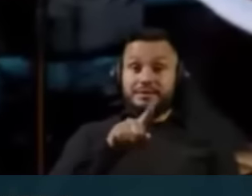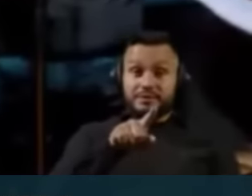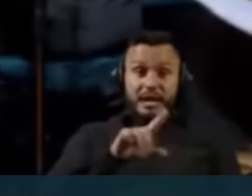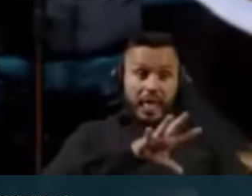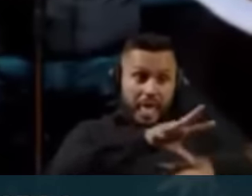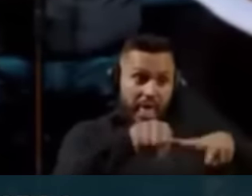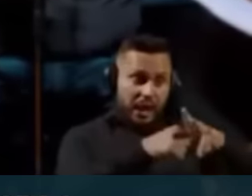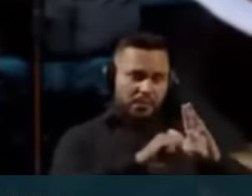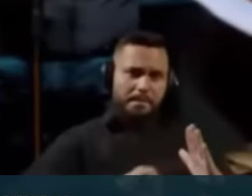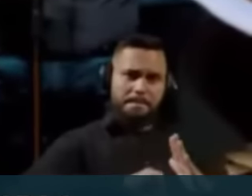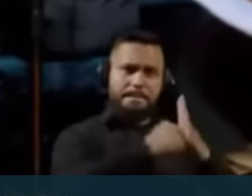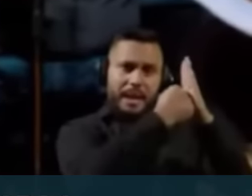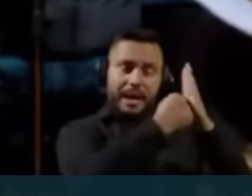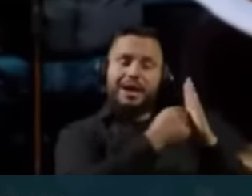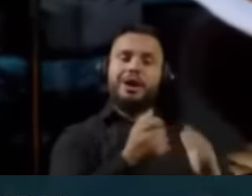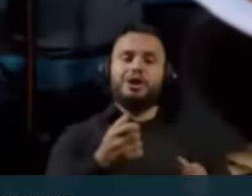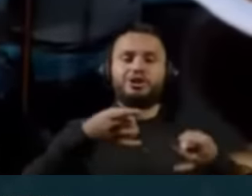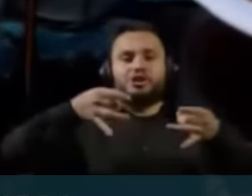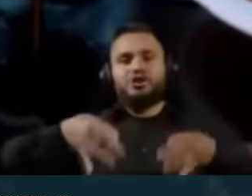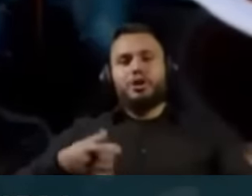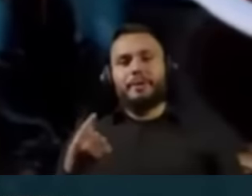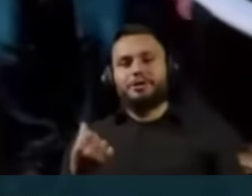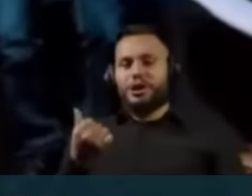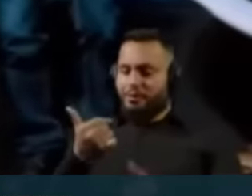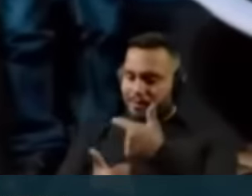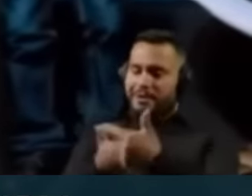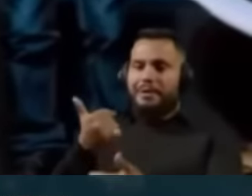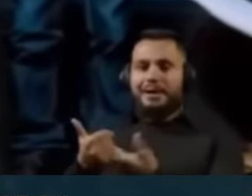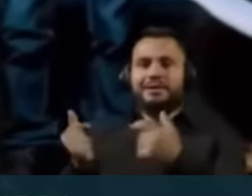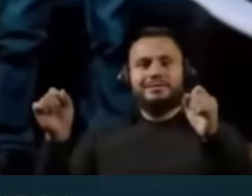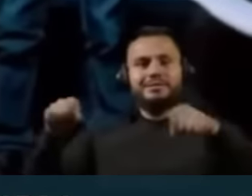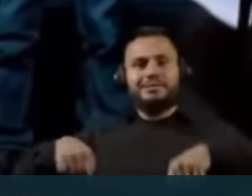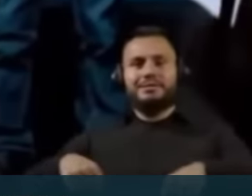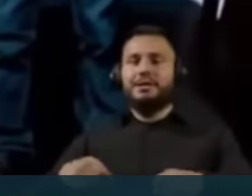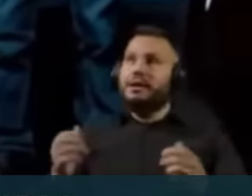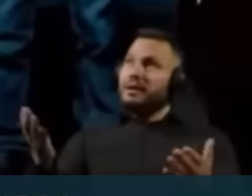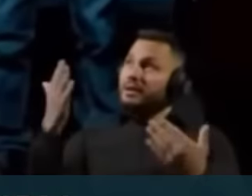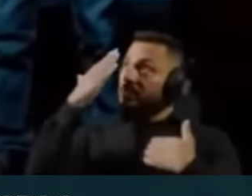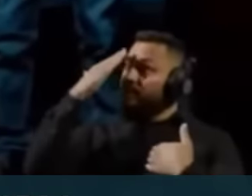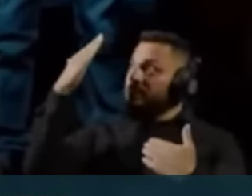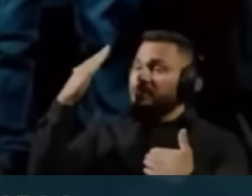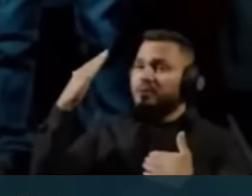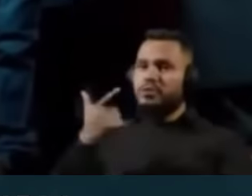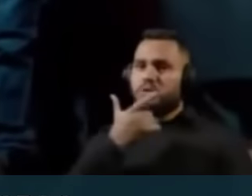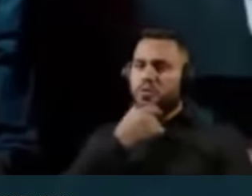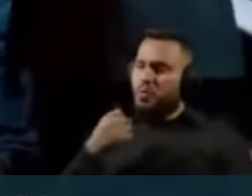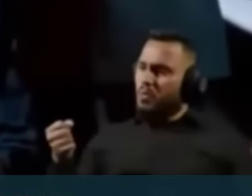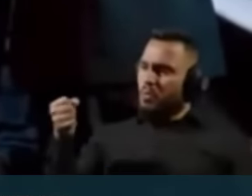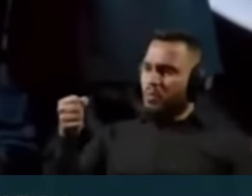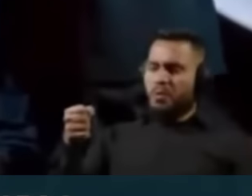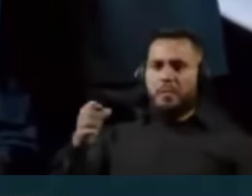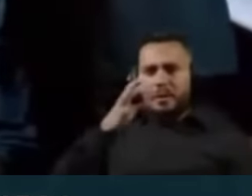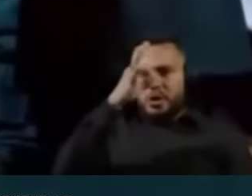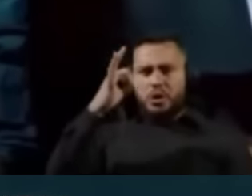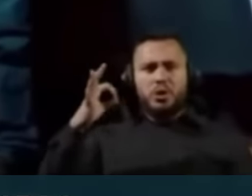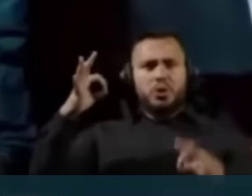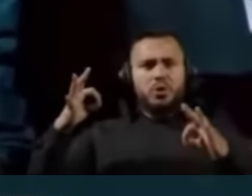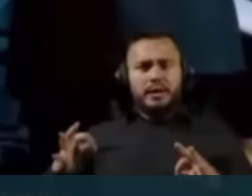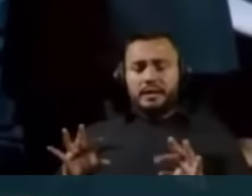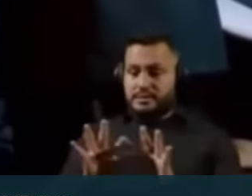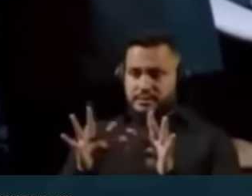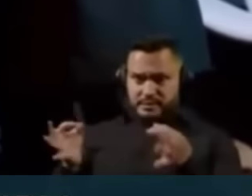corrupção, sobra dinheiro para trabalhar. E graças a Deus, com um homem honesto, um homem simples, sim.